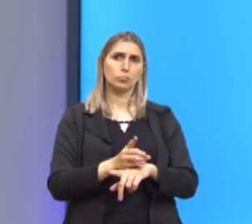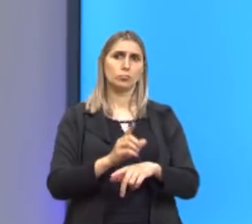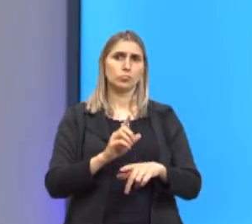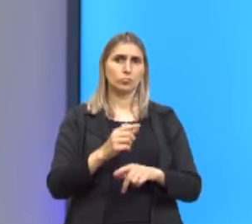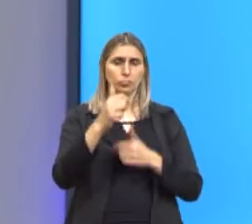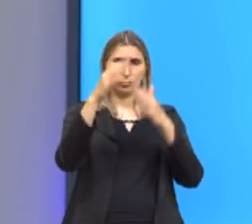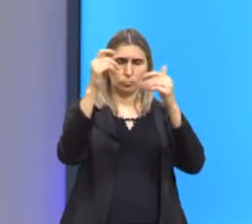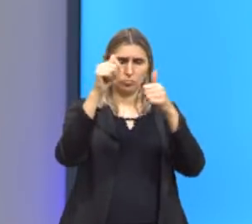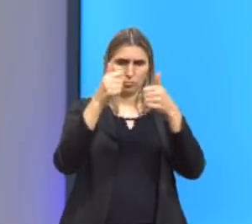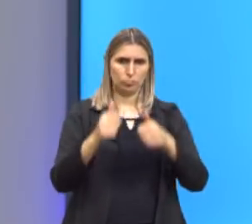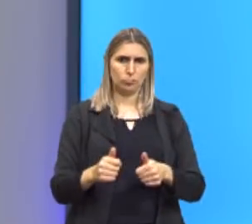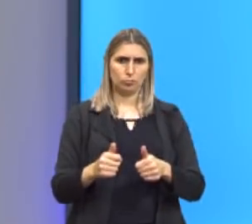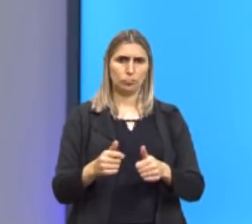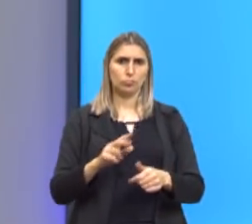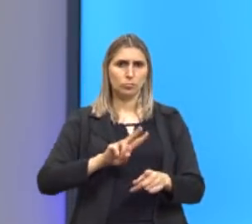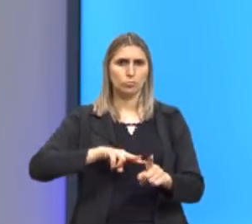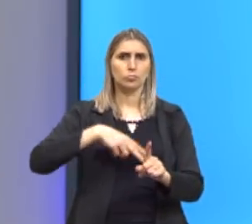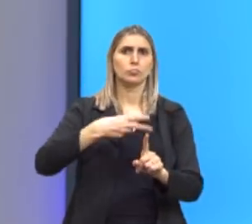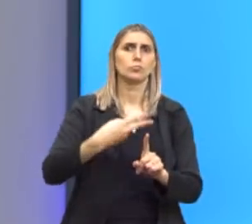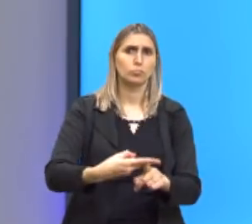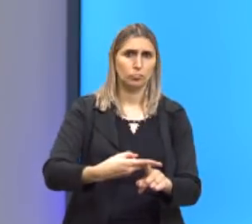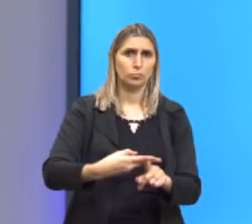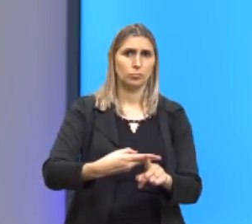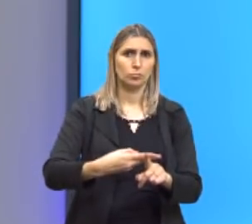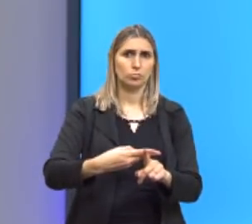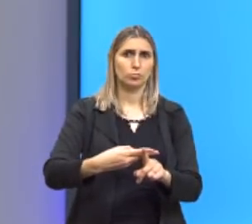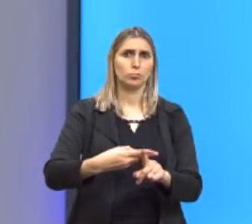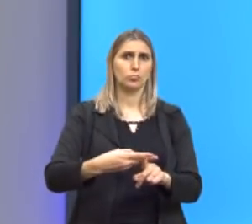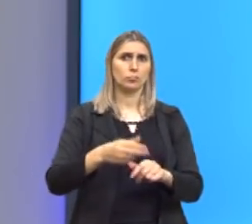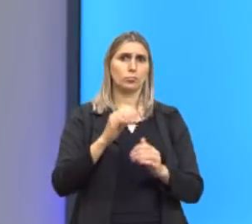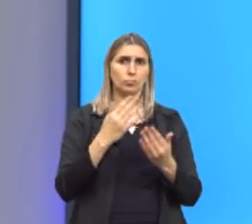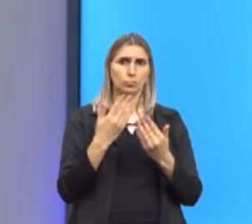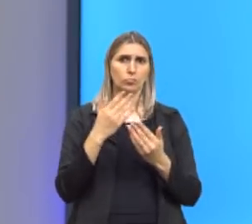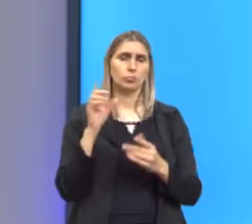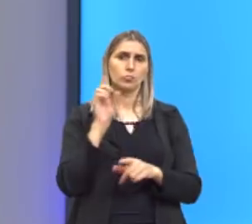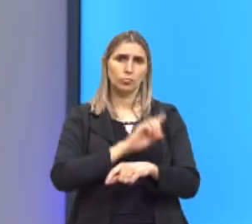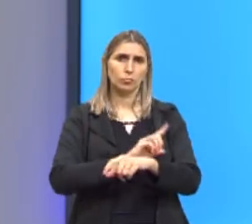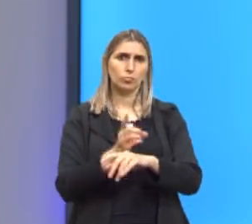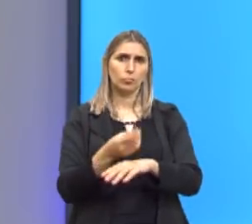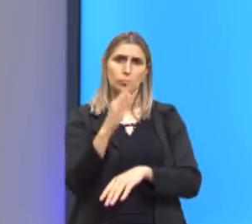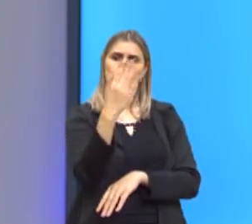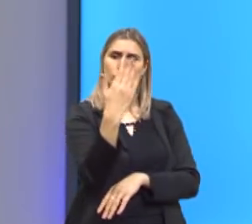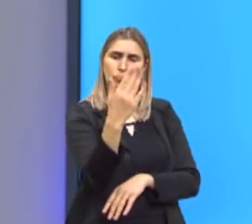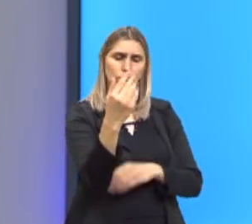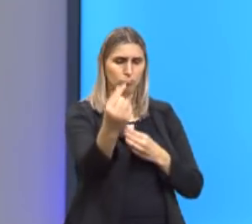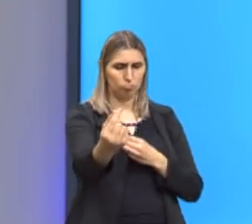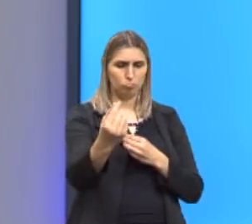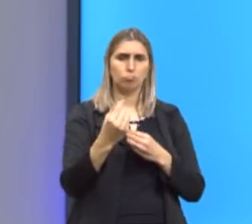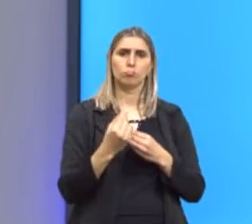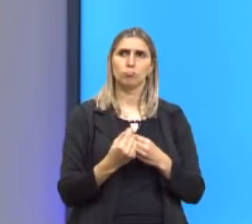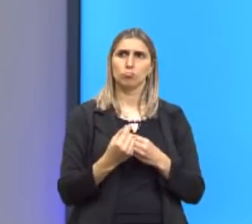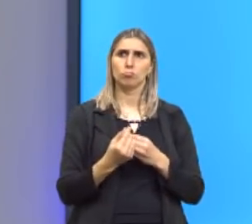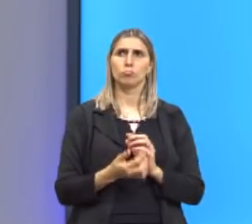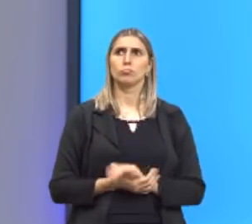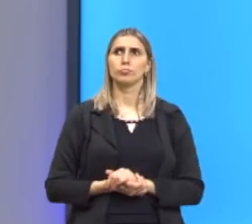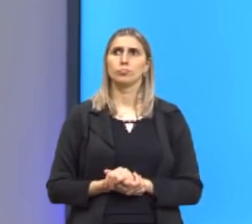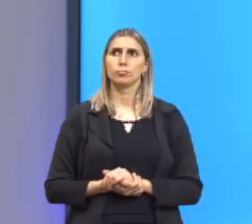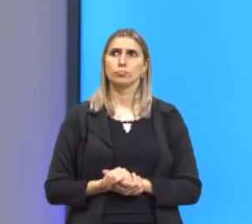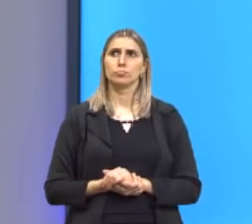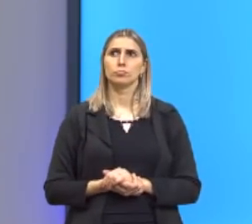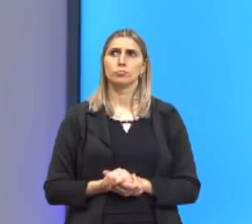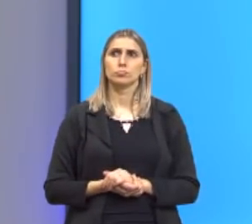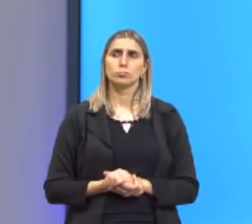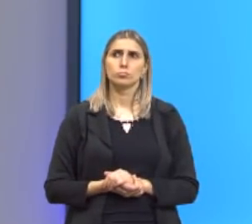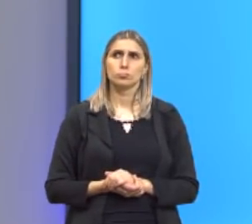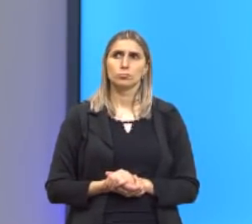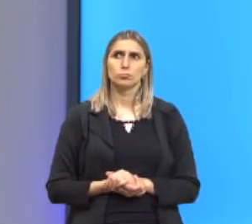duas vezes a velocidade do espelho, né? Então, se a distância da imagem é duas vezes d, então a velocidade é duas vezes